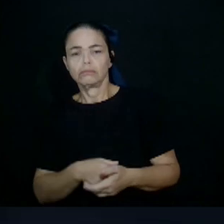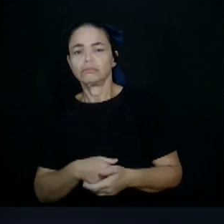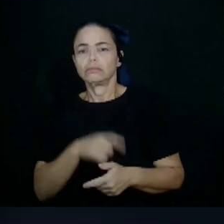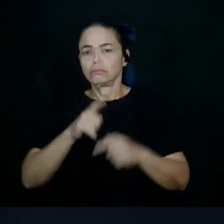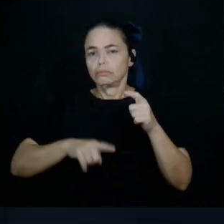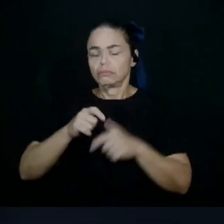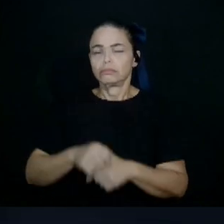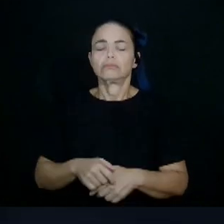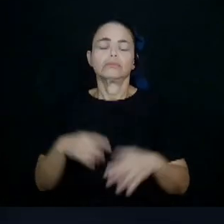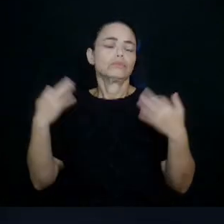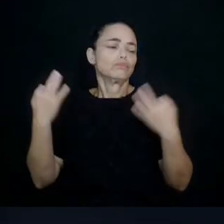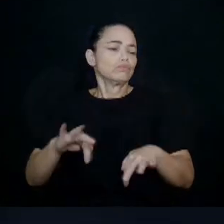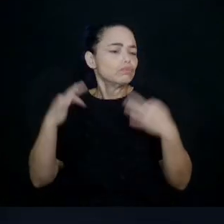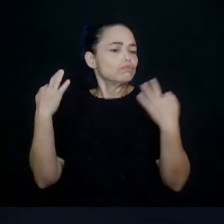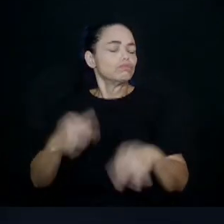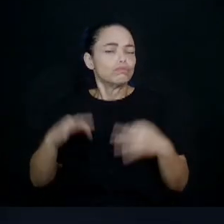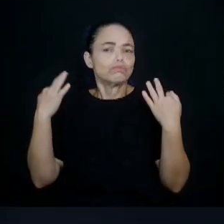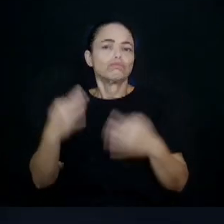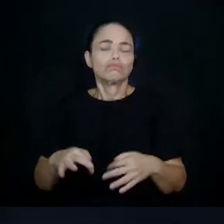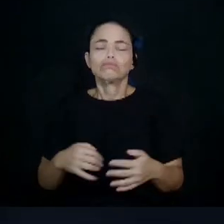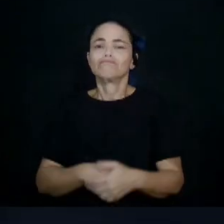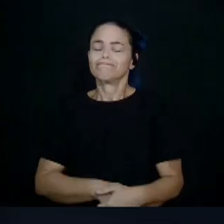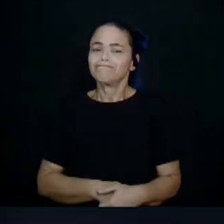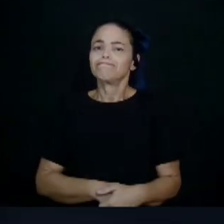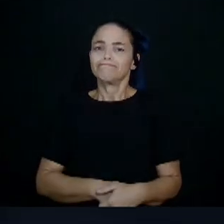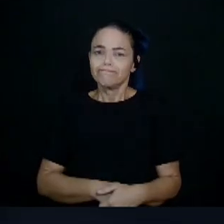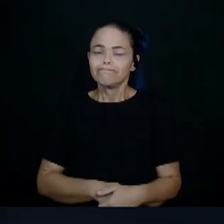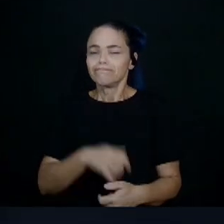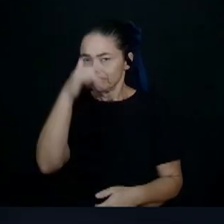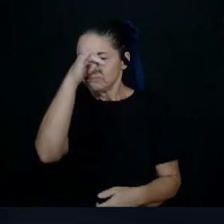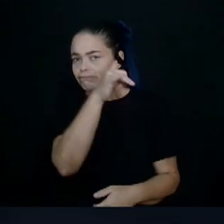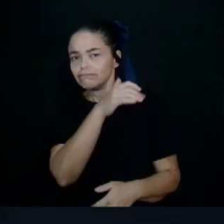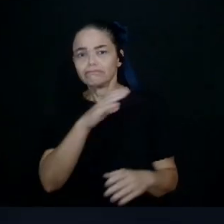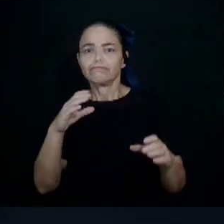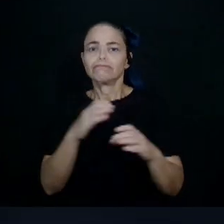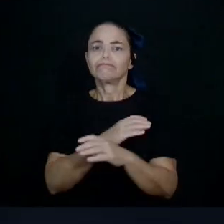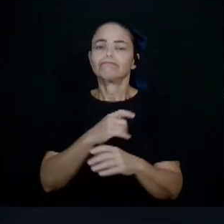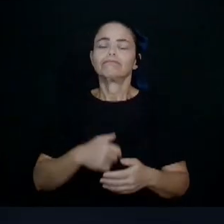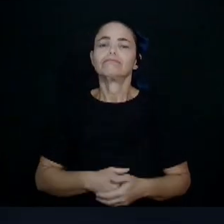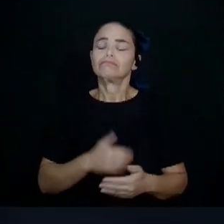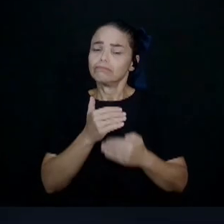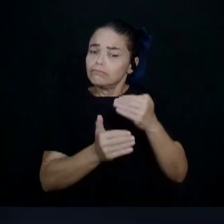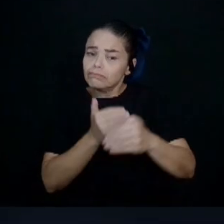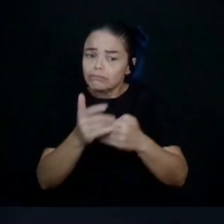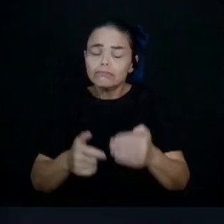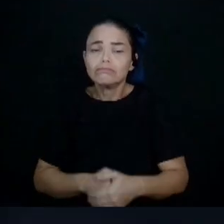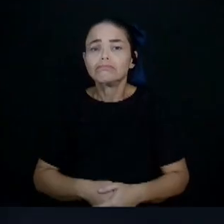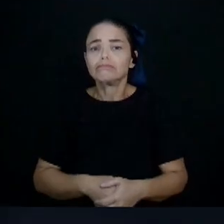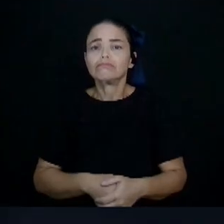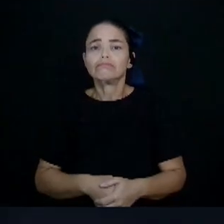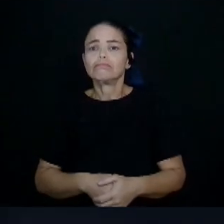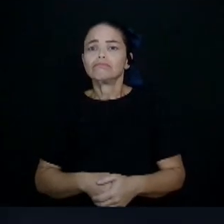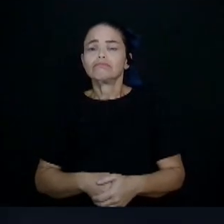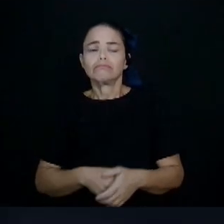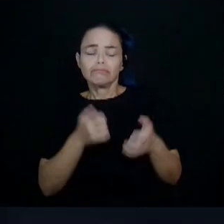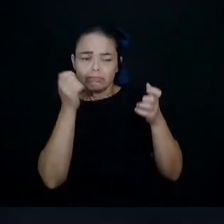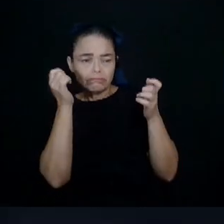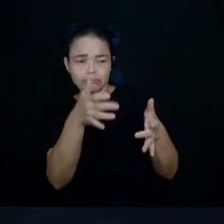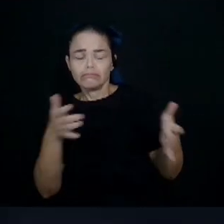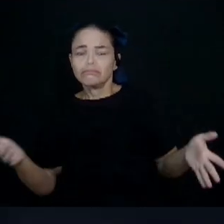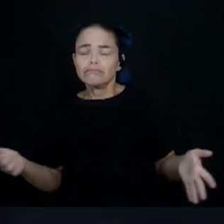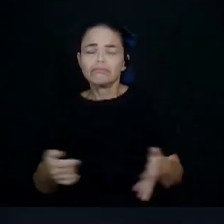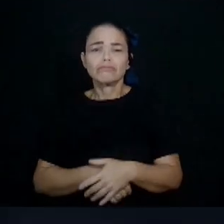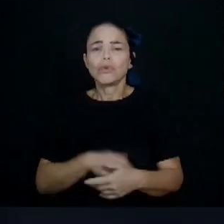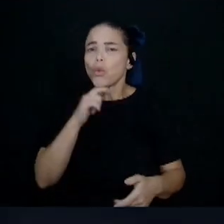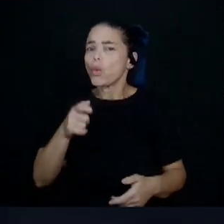tanta dor a ponto da pessoa evitar completamente esse processo, né, de descarte? O que acontece na